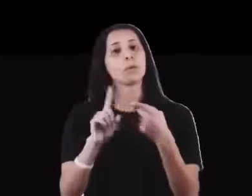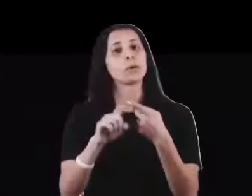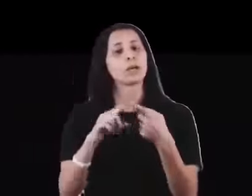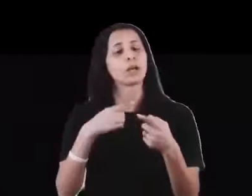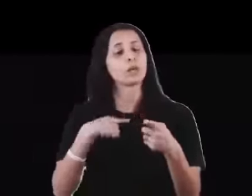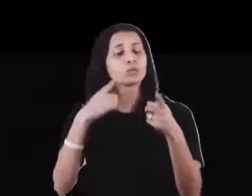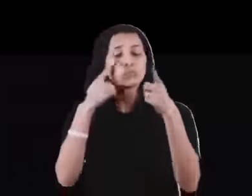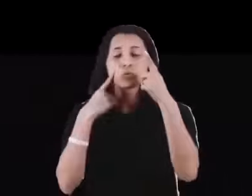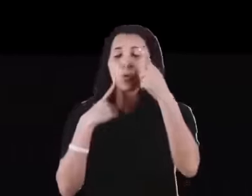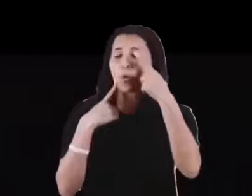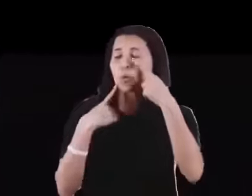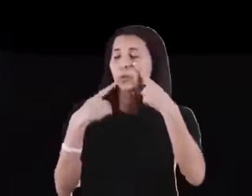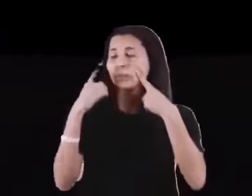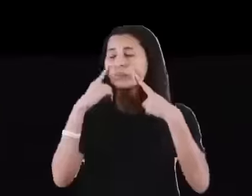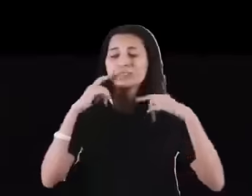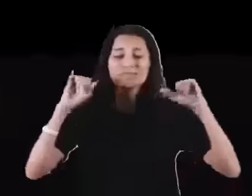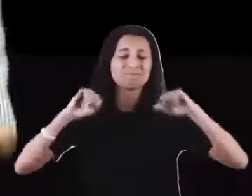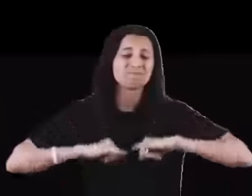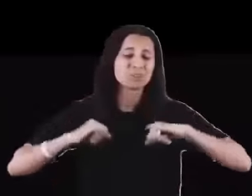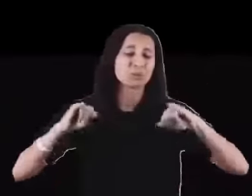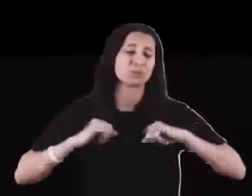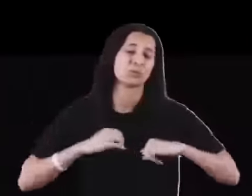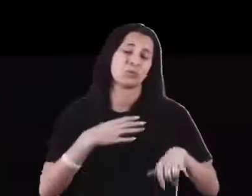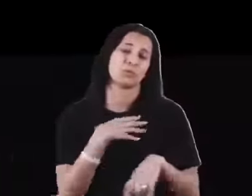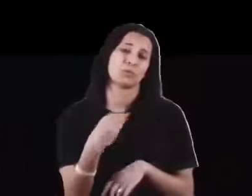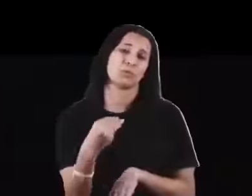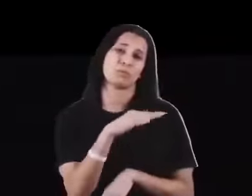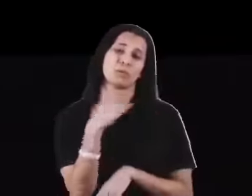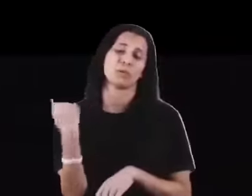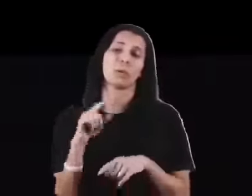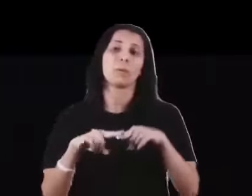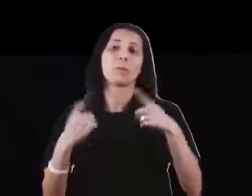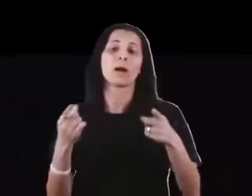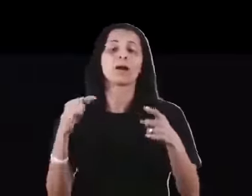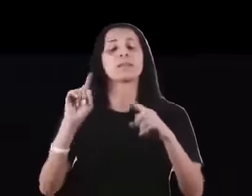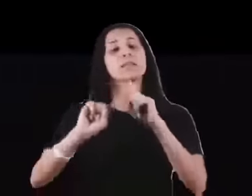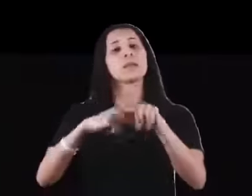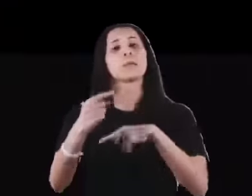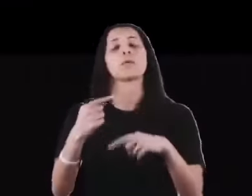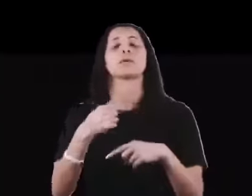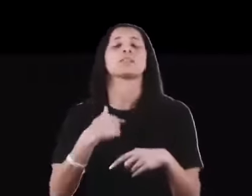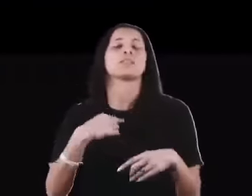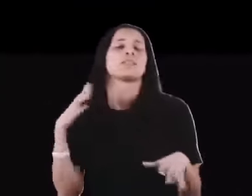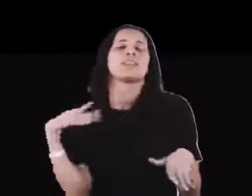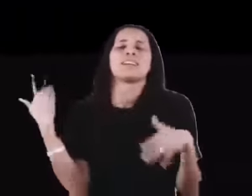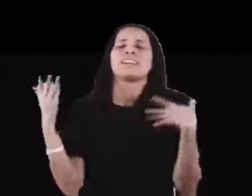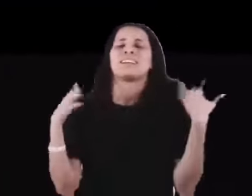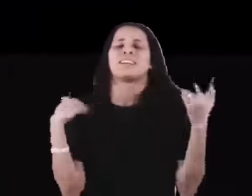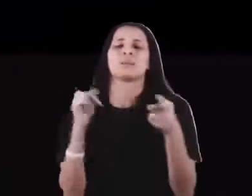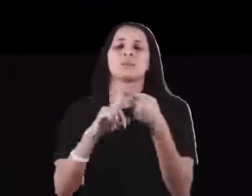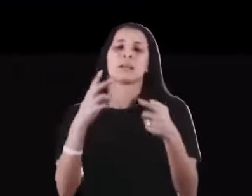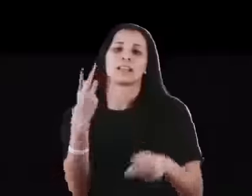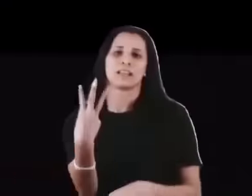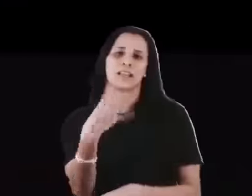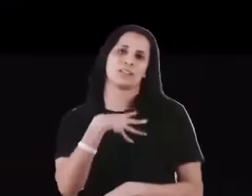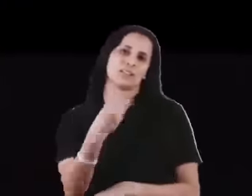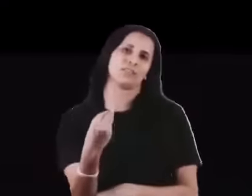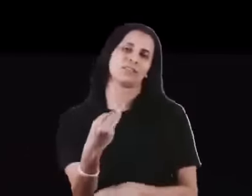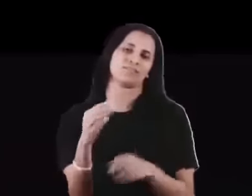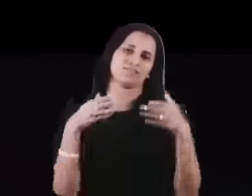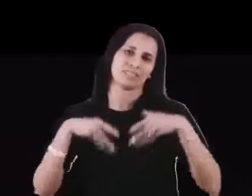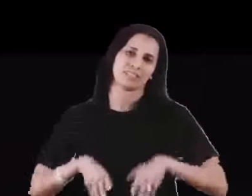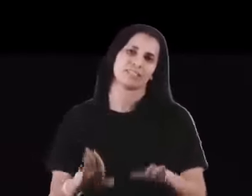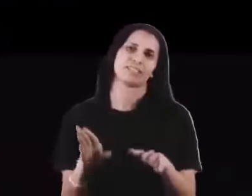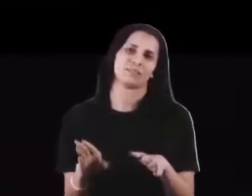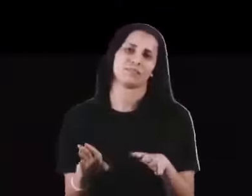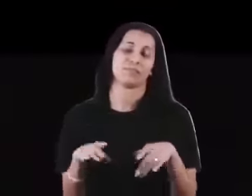a morte de uma filha Mas chorei Alegremente o nascimento de três seu vai mudar sua lágrima